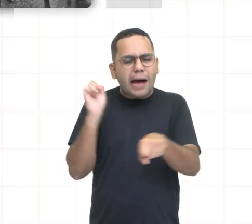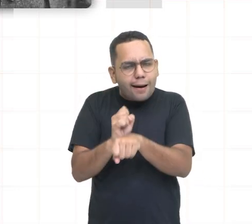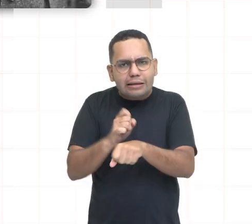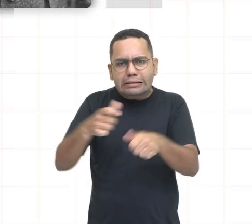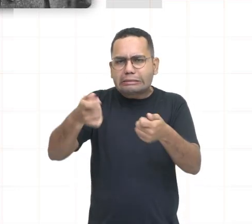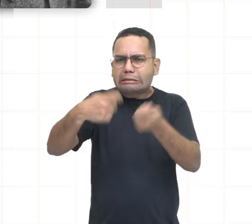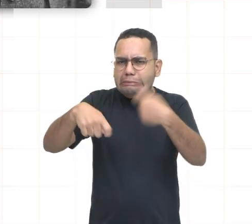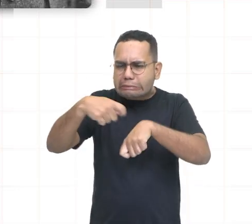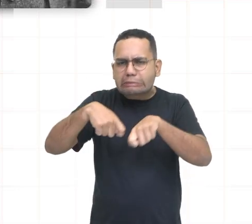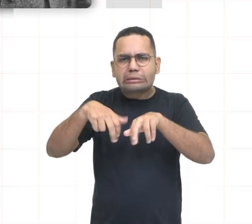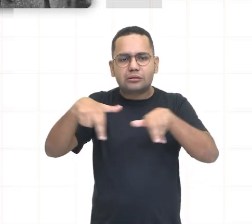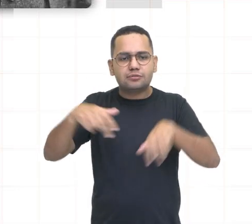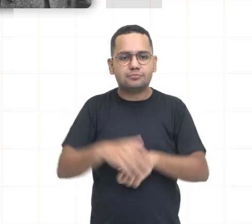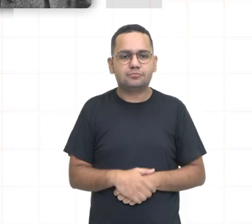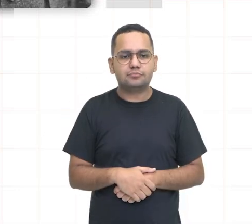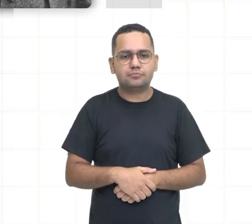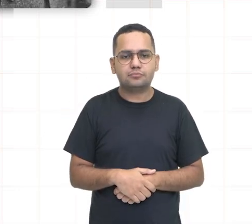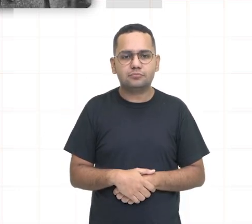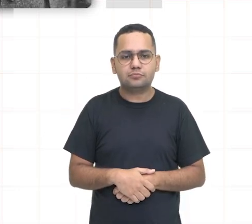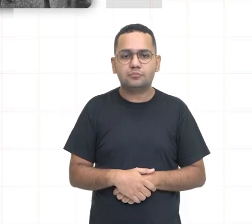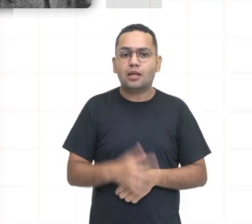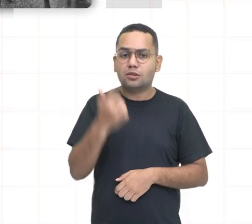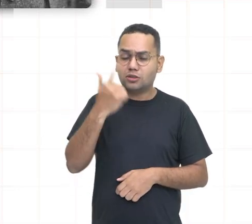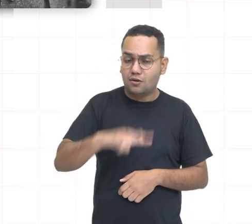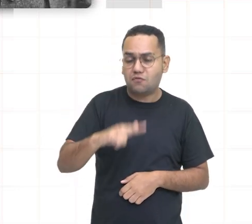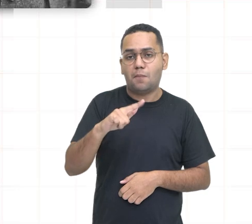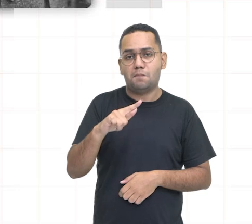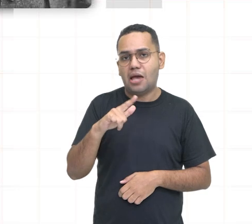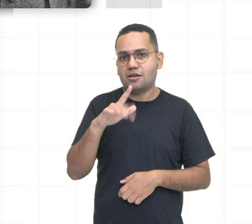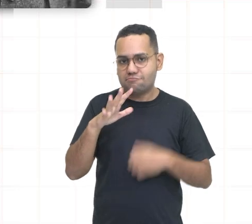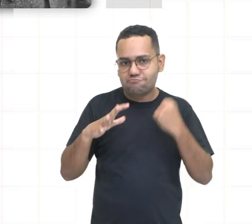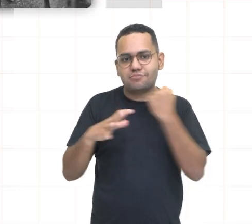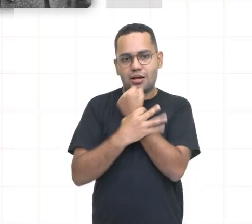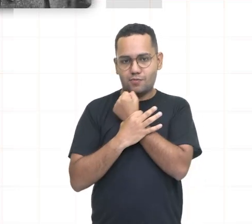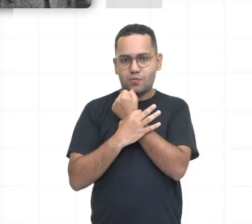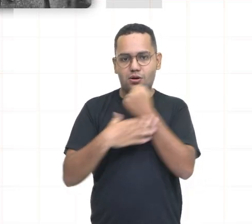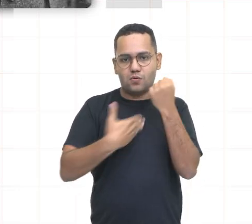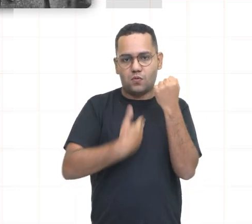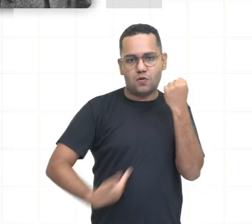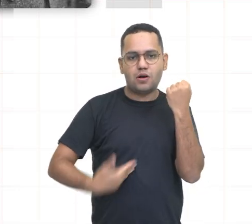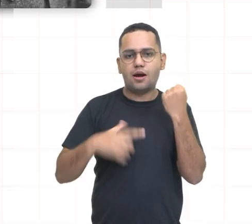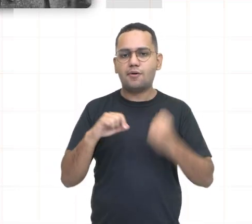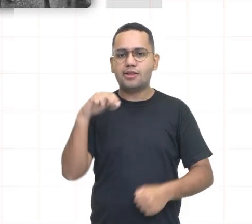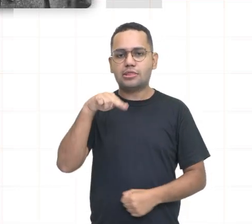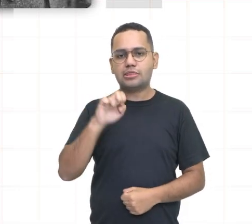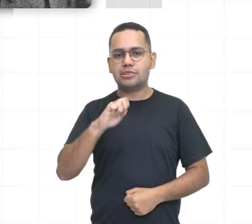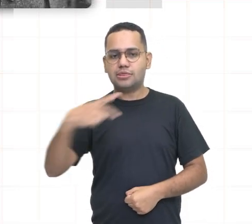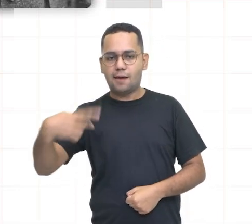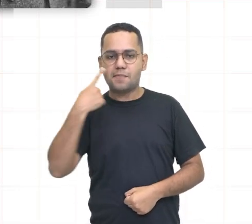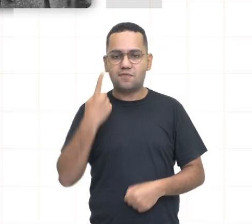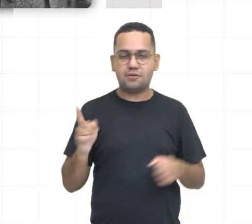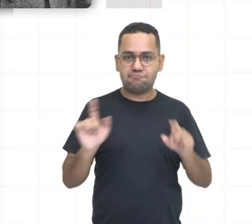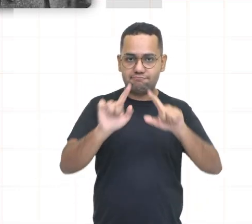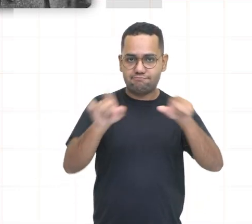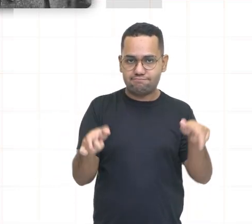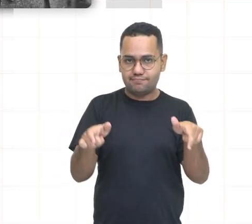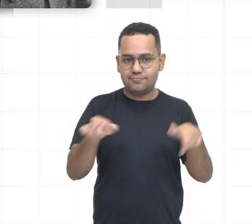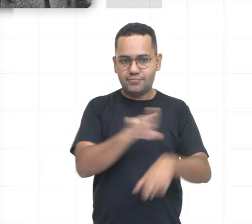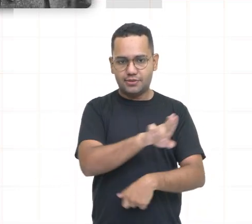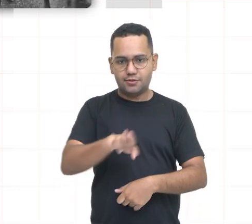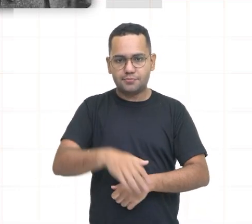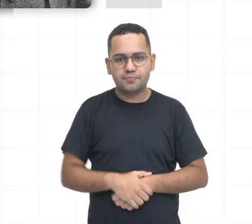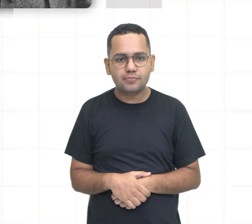Para restaurar a confiança do governo, foi criado a NEP, ou seja, nova política econômica que